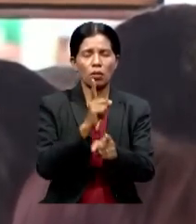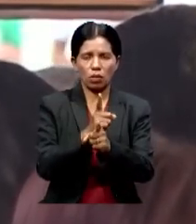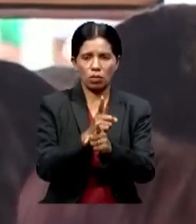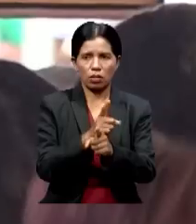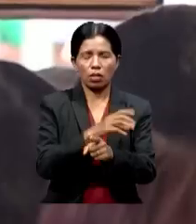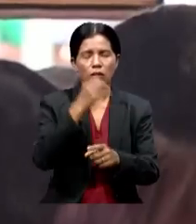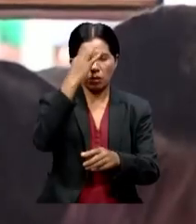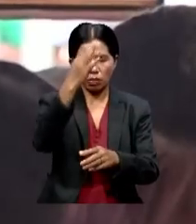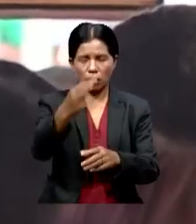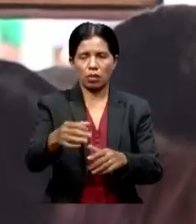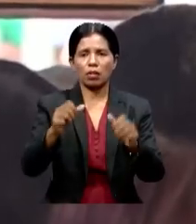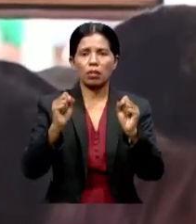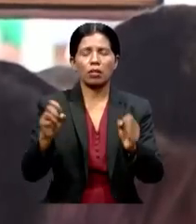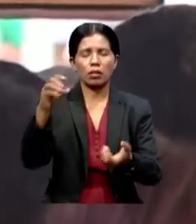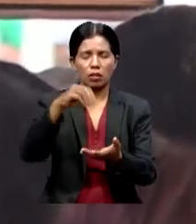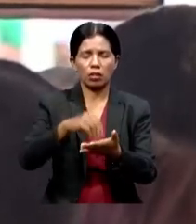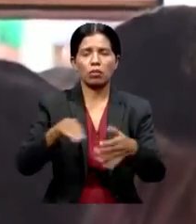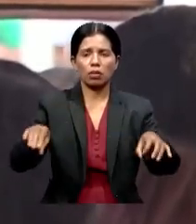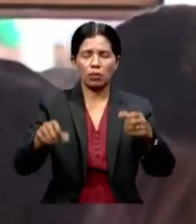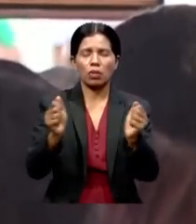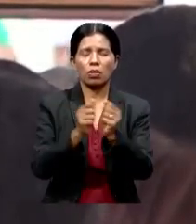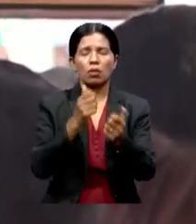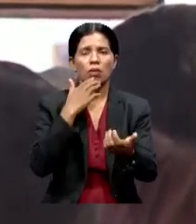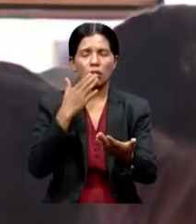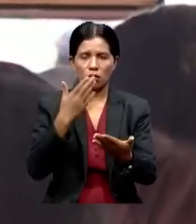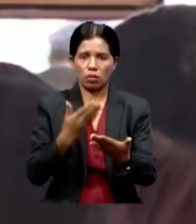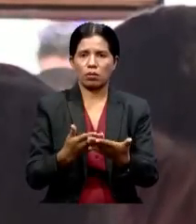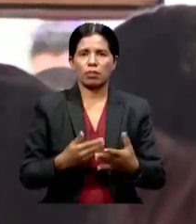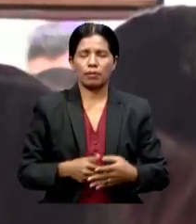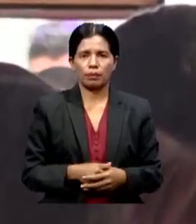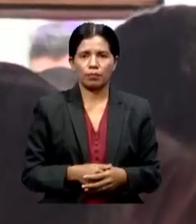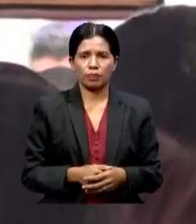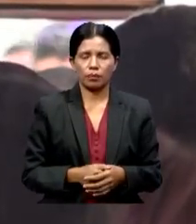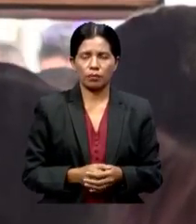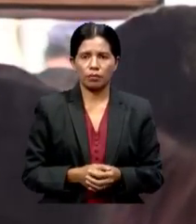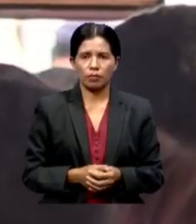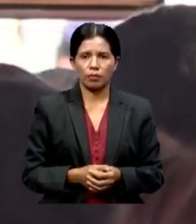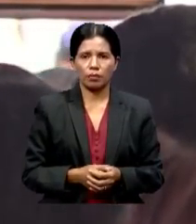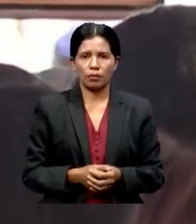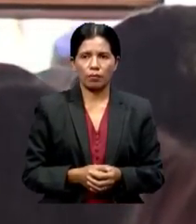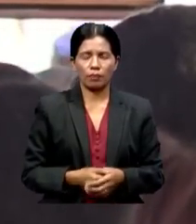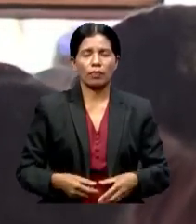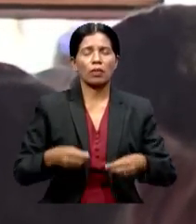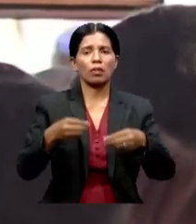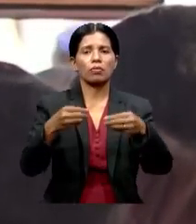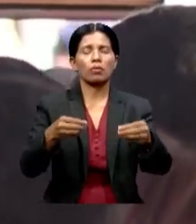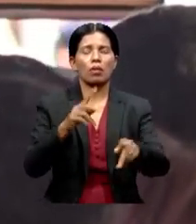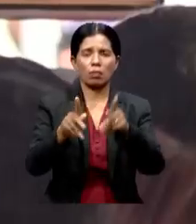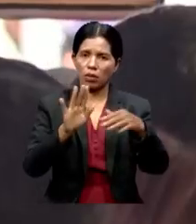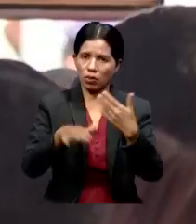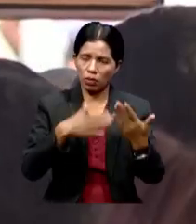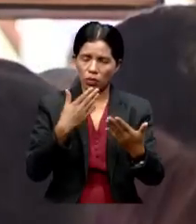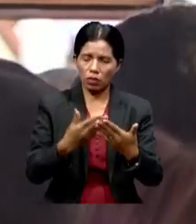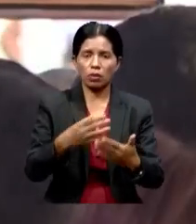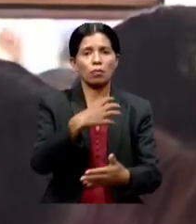duela grande voz, integridade no profissionalismo. Foi alerta para agentes do todo